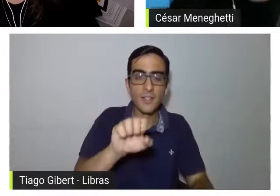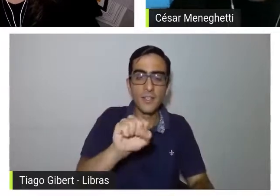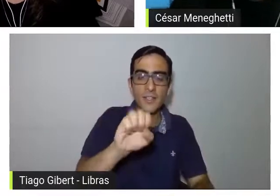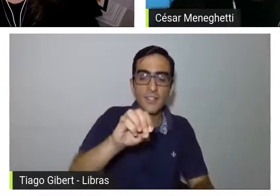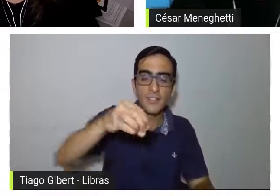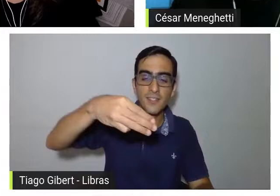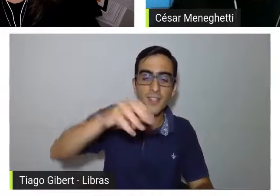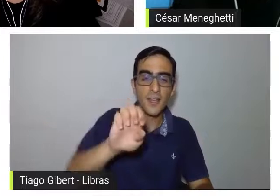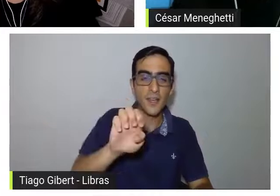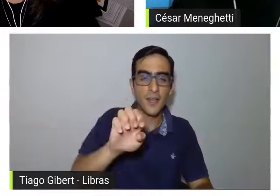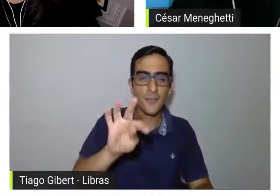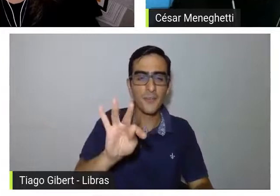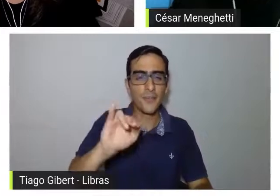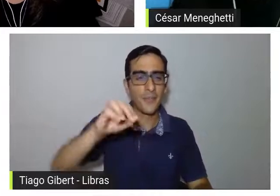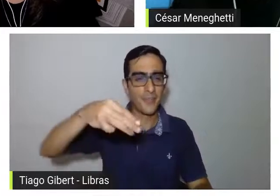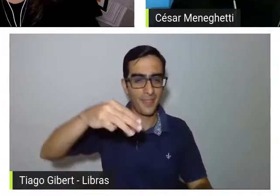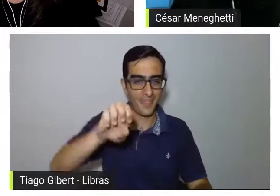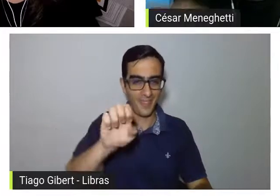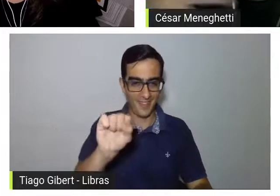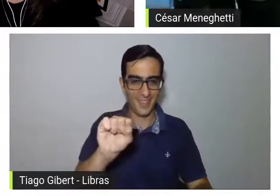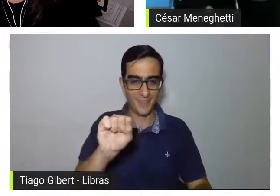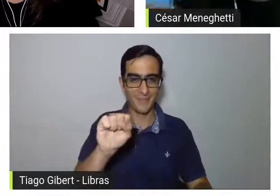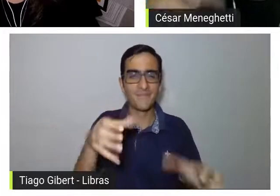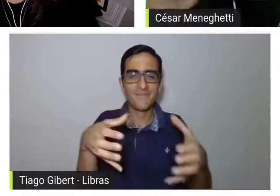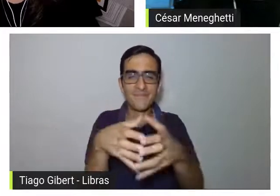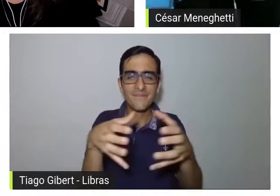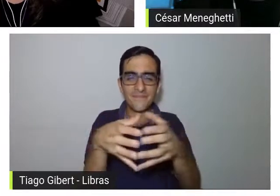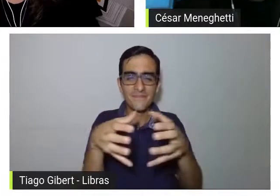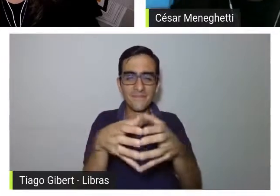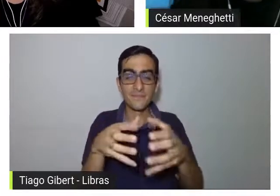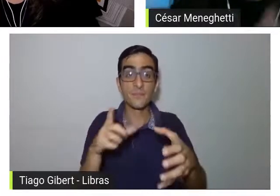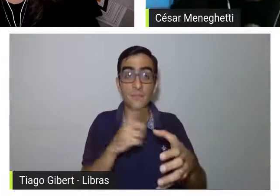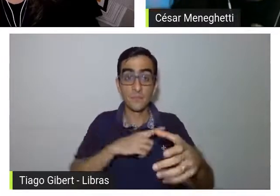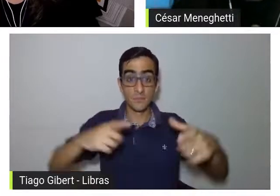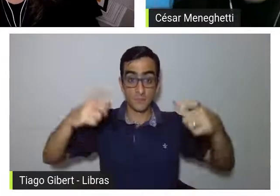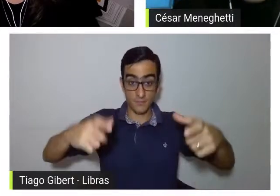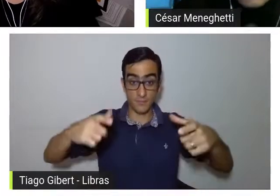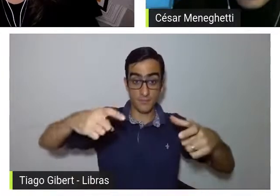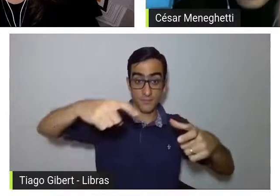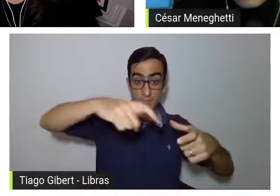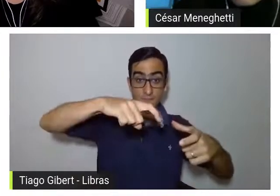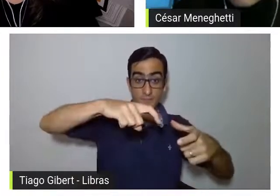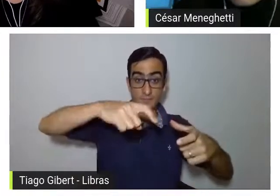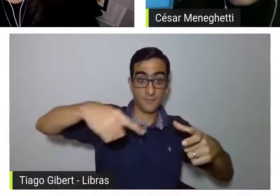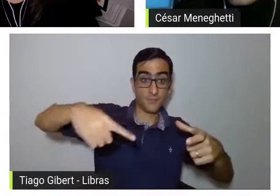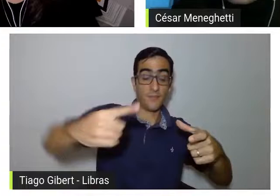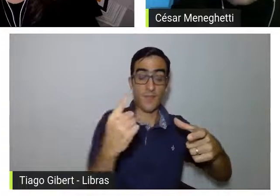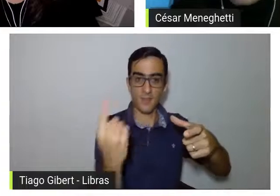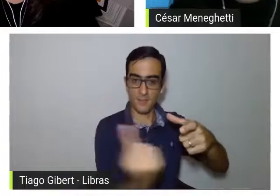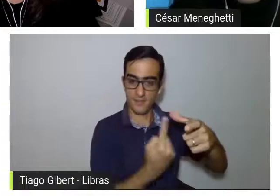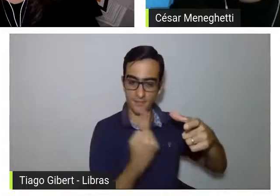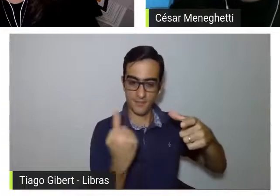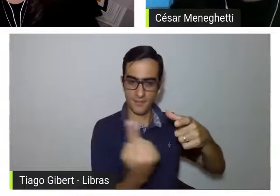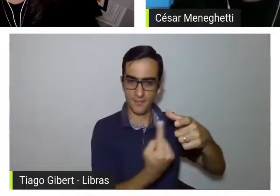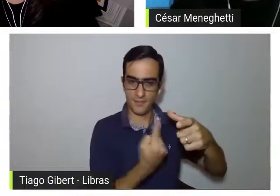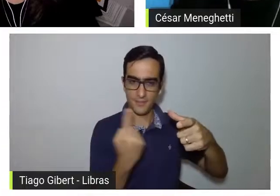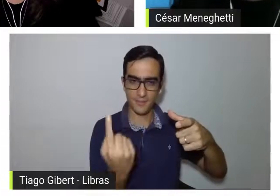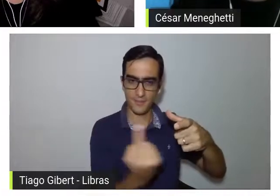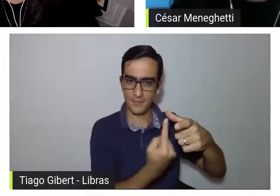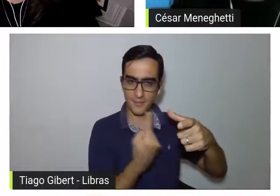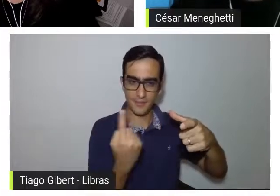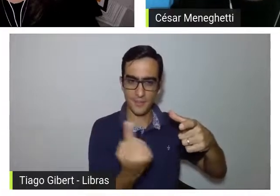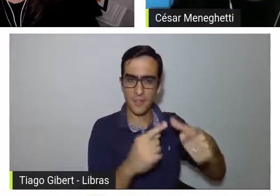there. Uma coisa assim. E termina com esse disco rodando e com o loop real, que dura poucos